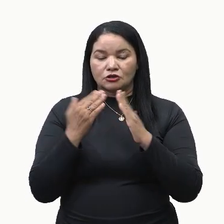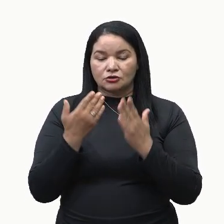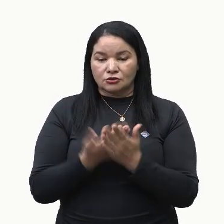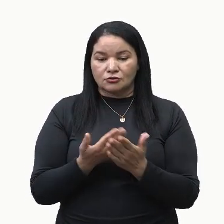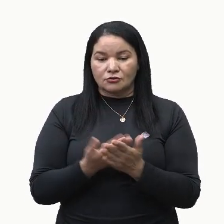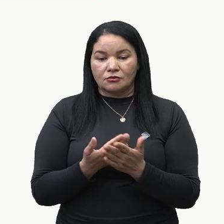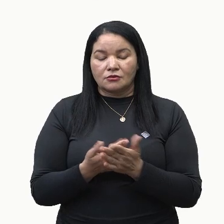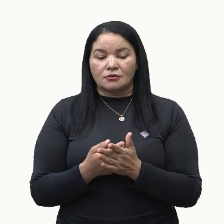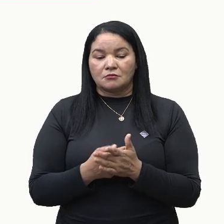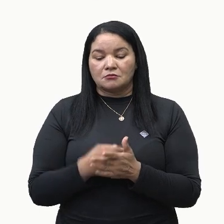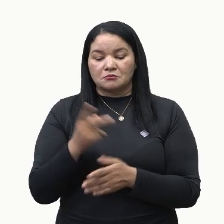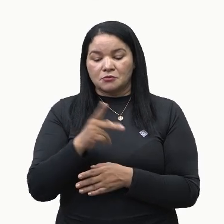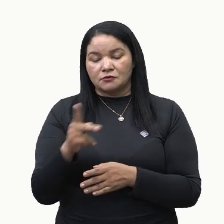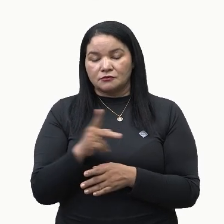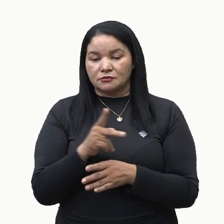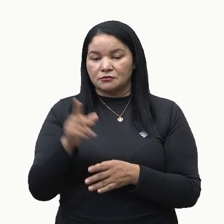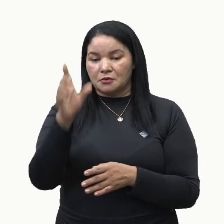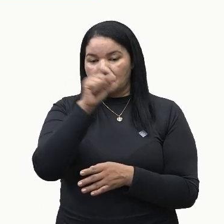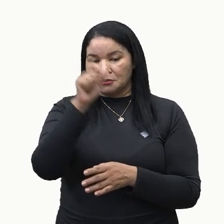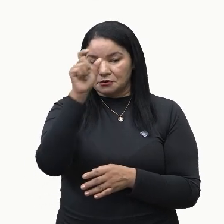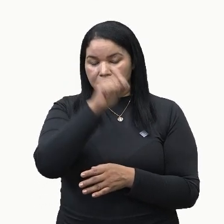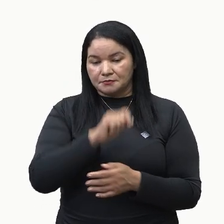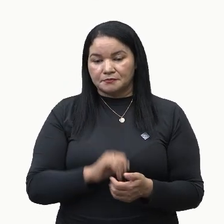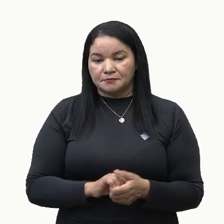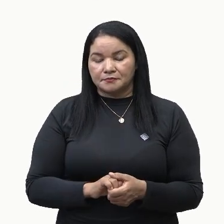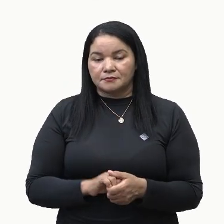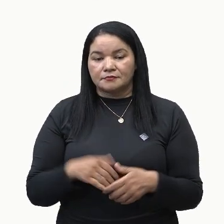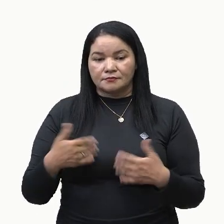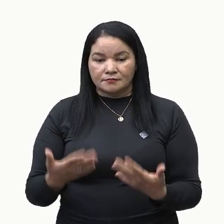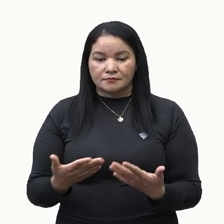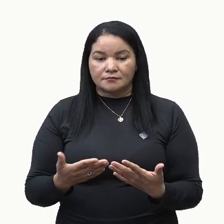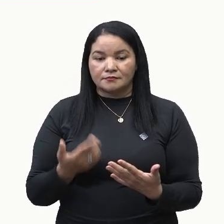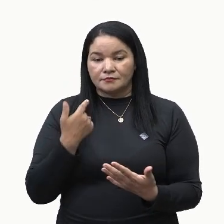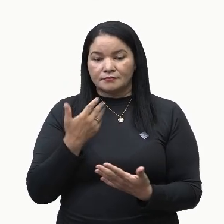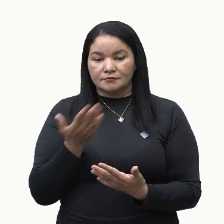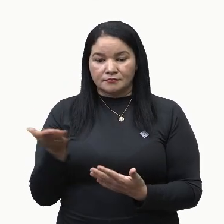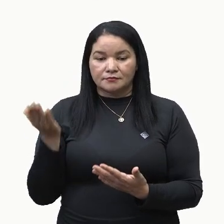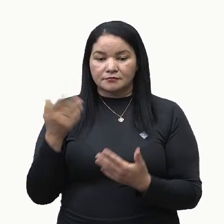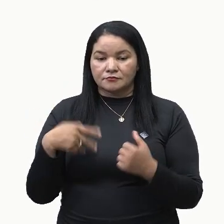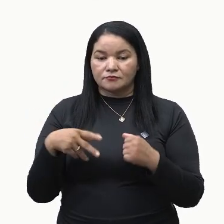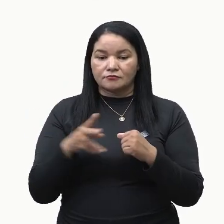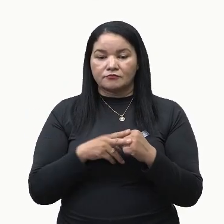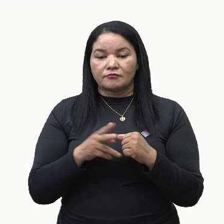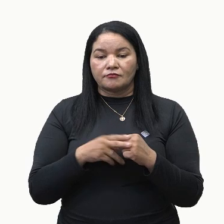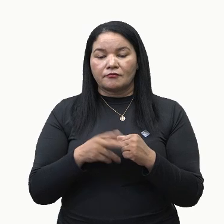ele aprendeu. E na escola até o professor